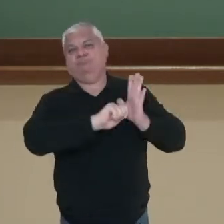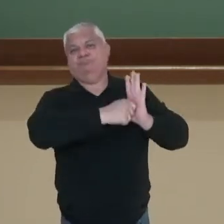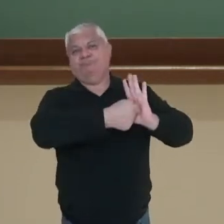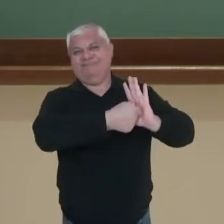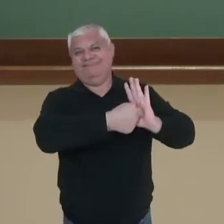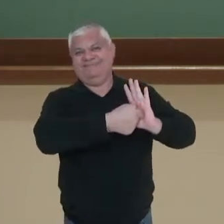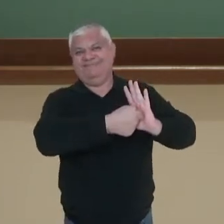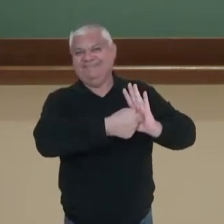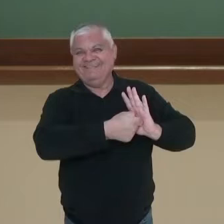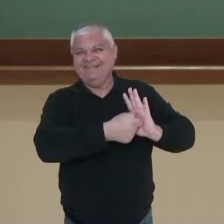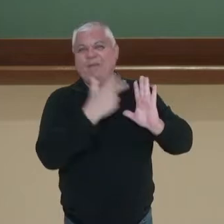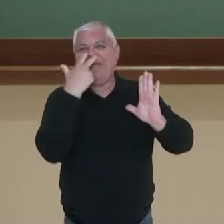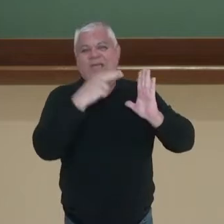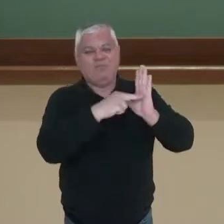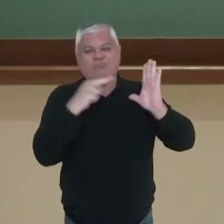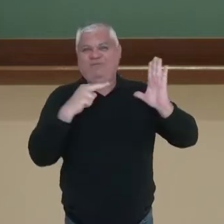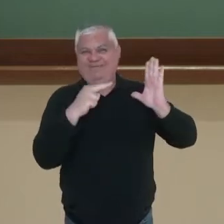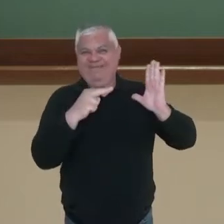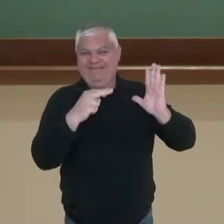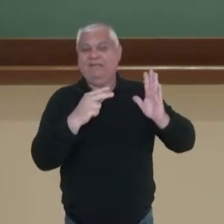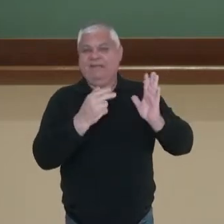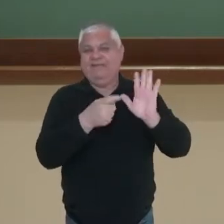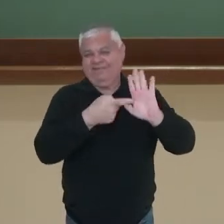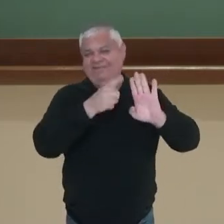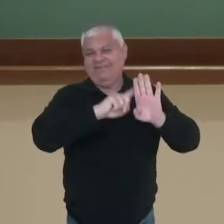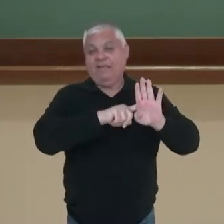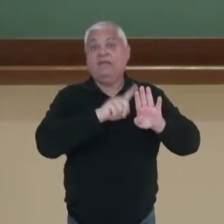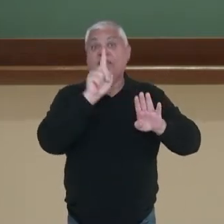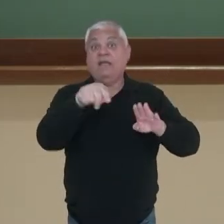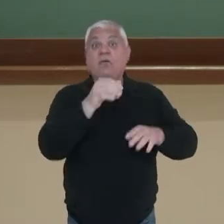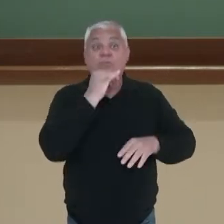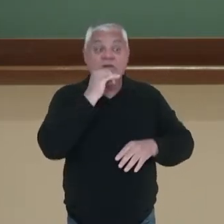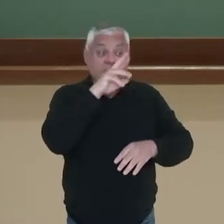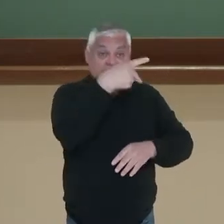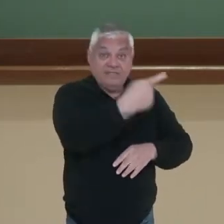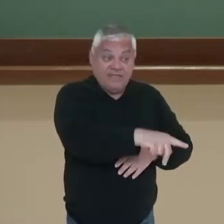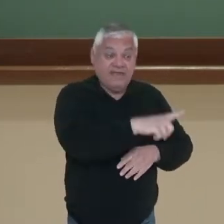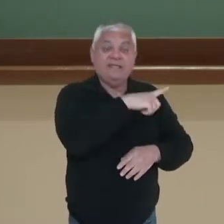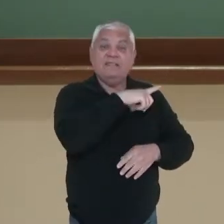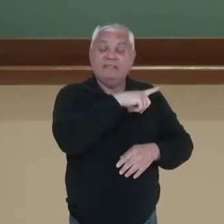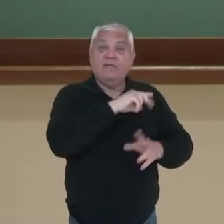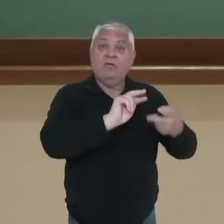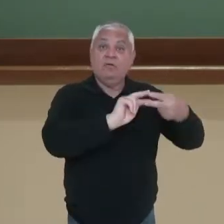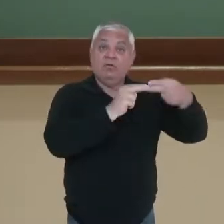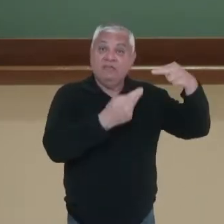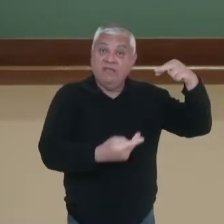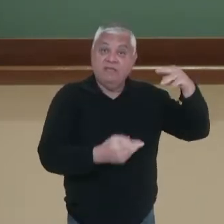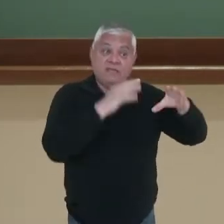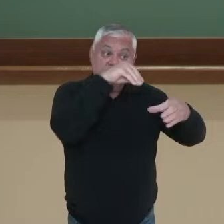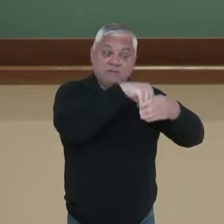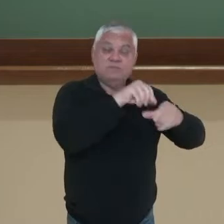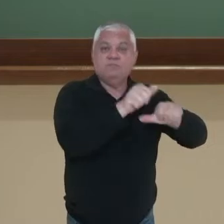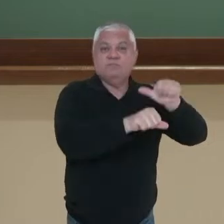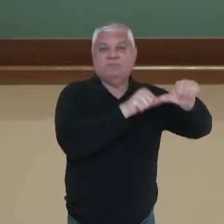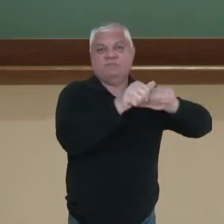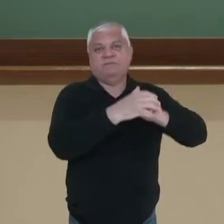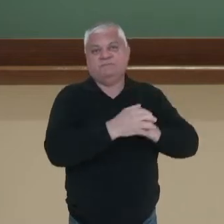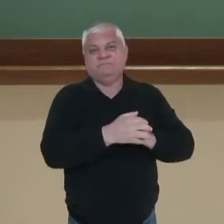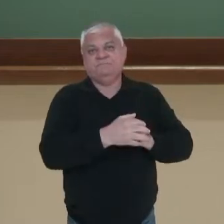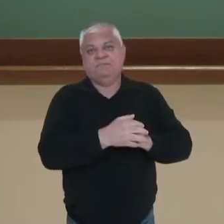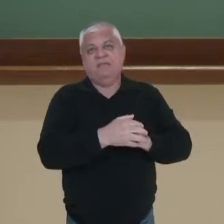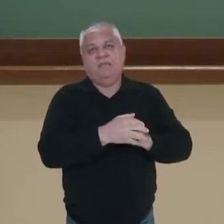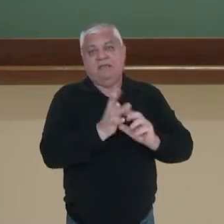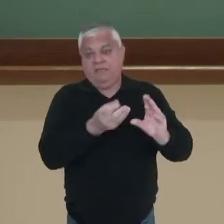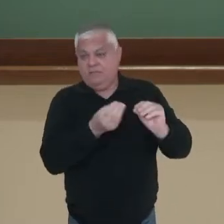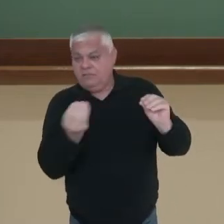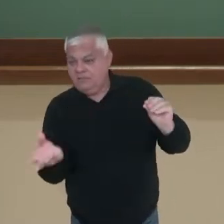Então, organismos geneticamente modificados são aqueles que têm o seu genoma, o seu DNA lá modificados. Então, ou eles